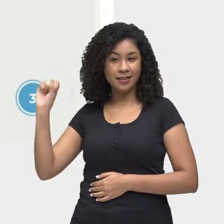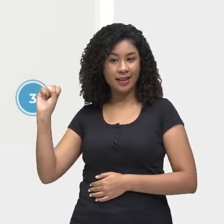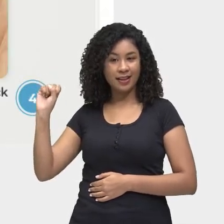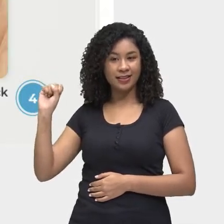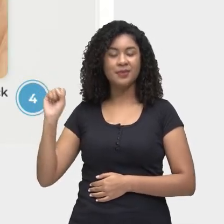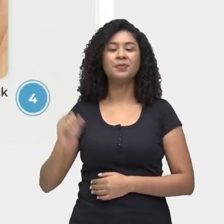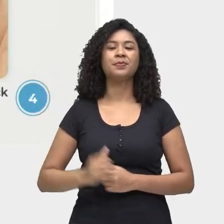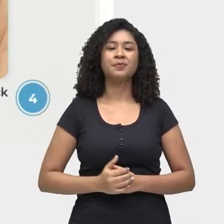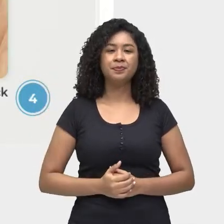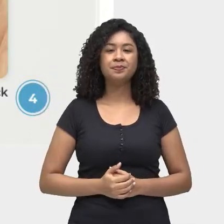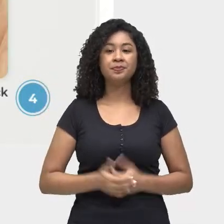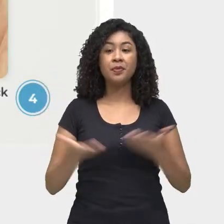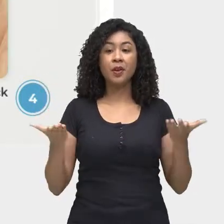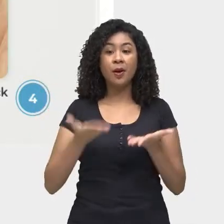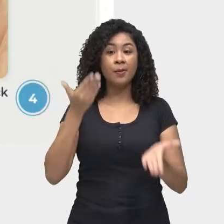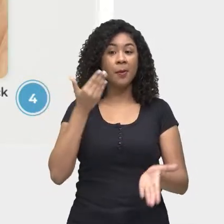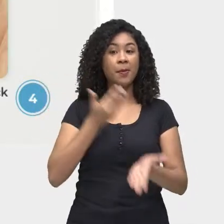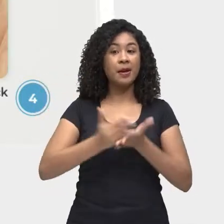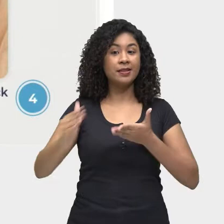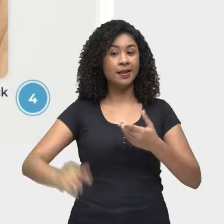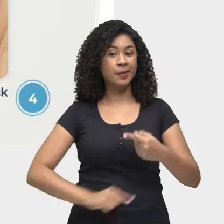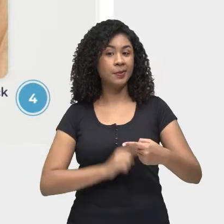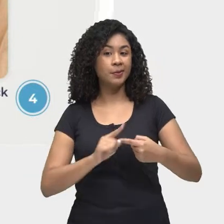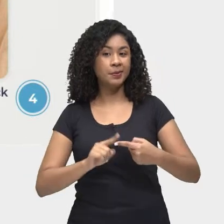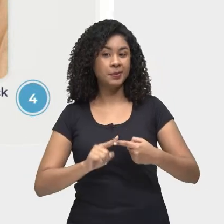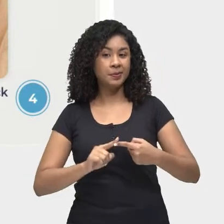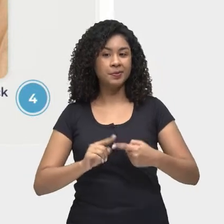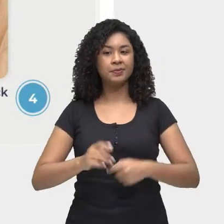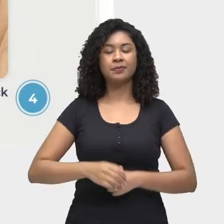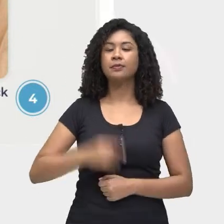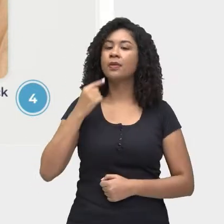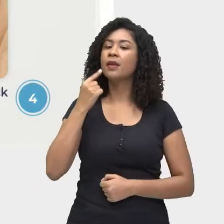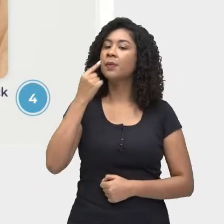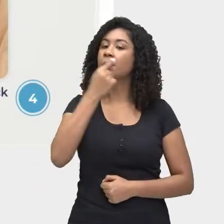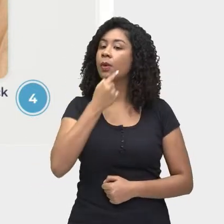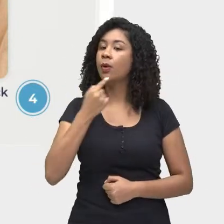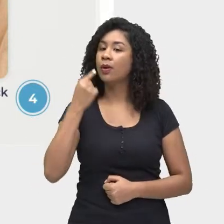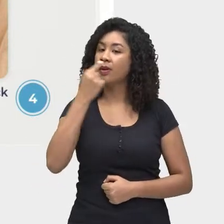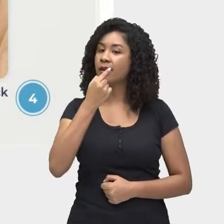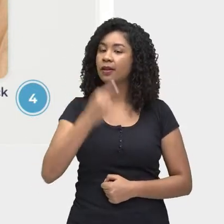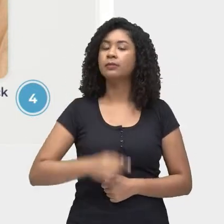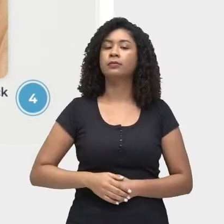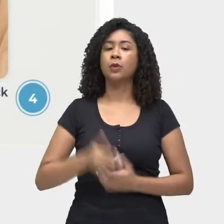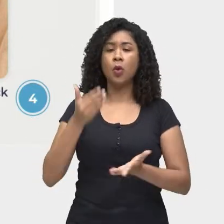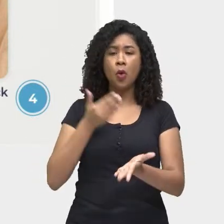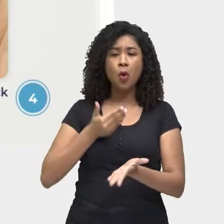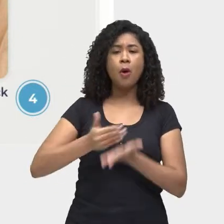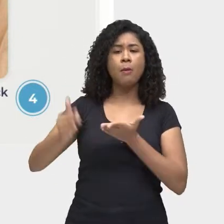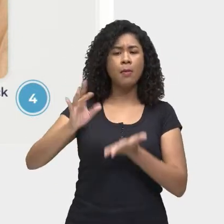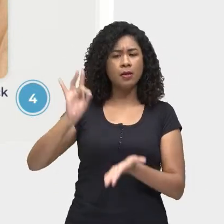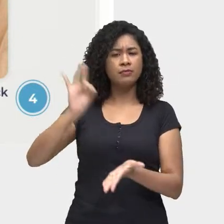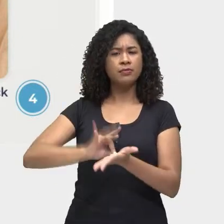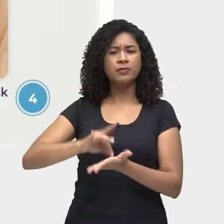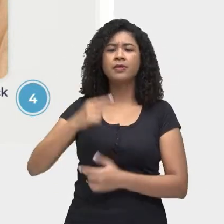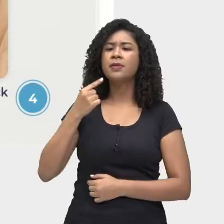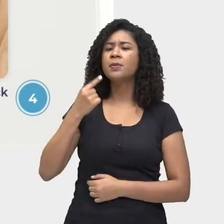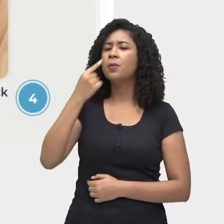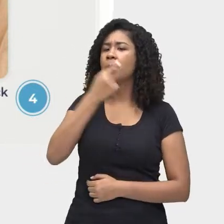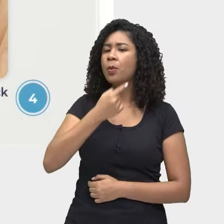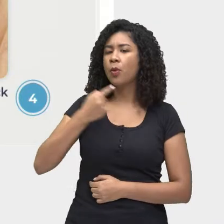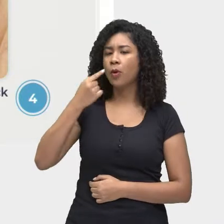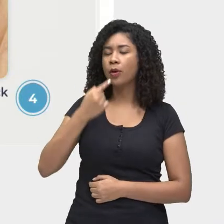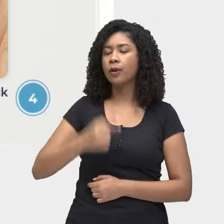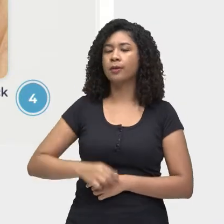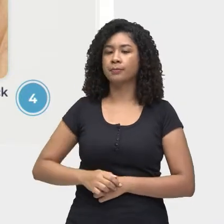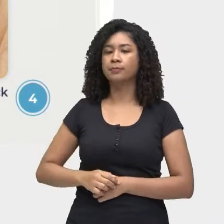Vamos iniciar aí pela boca. Então, a digestão, ela começa na boca, Quando a gente